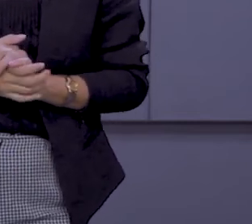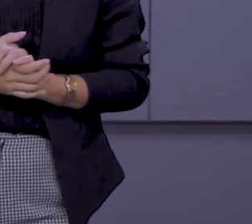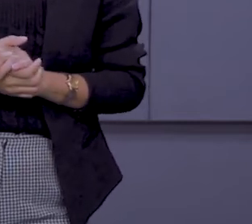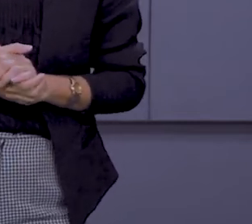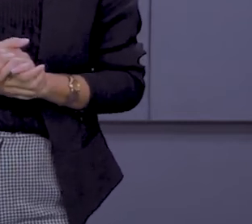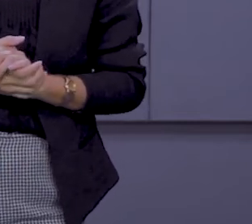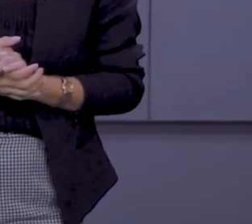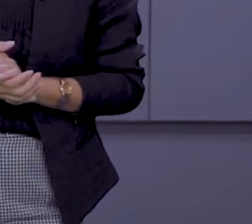fone, si, amen. Obrigada.